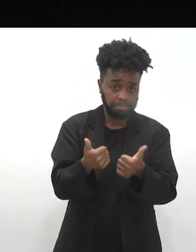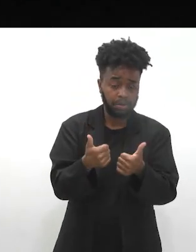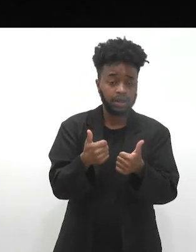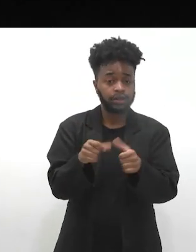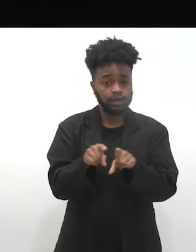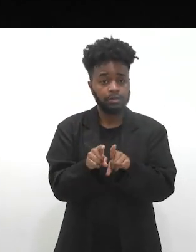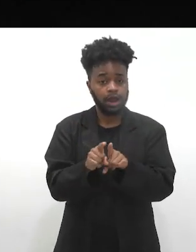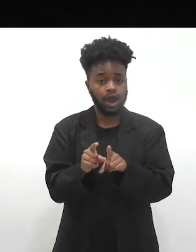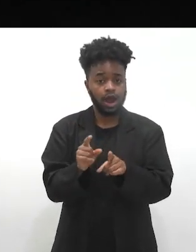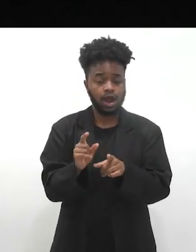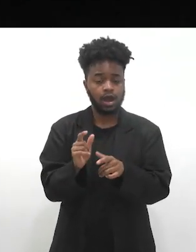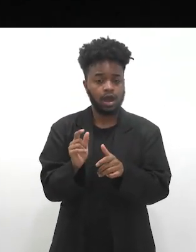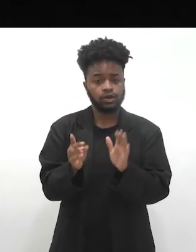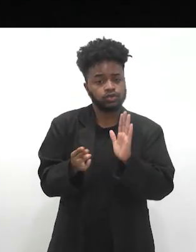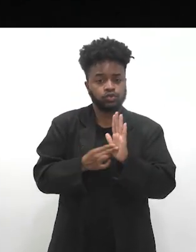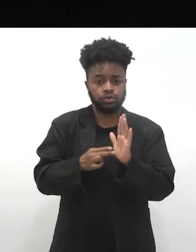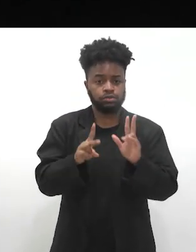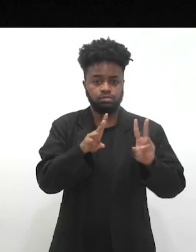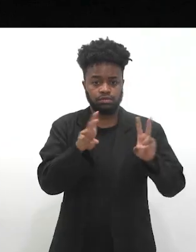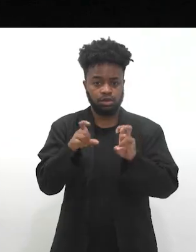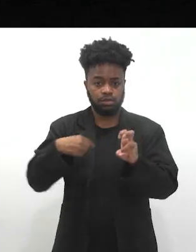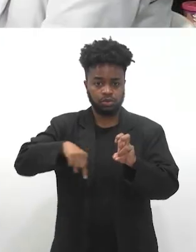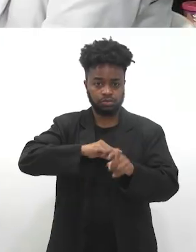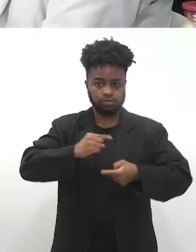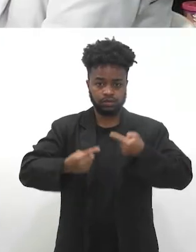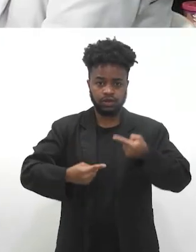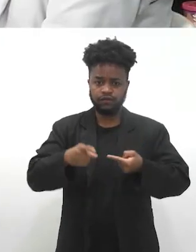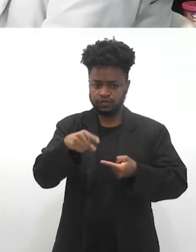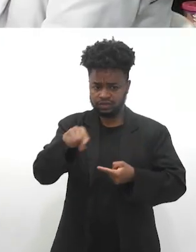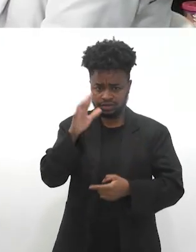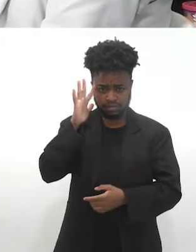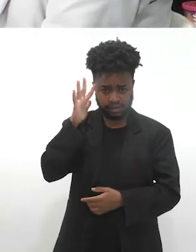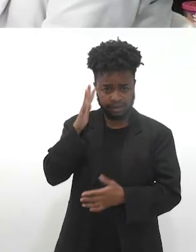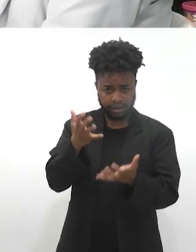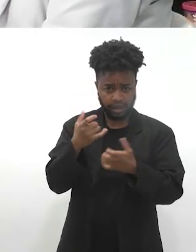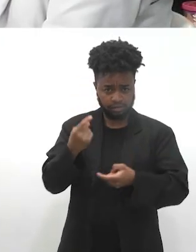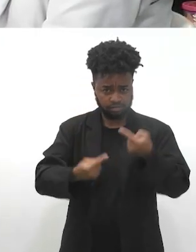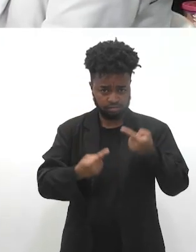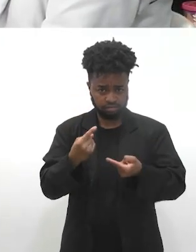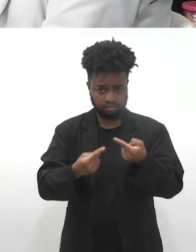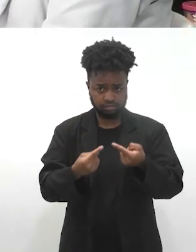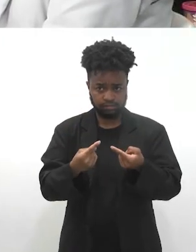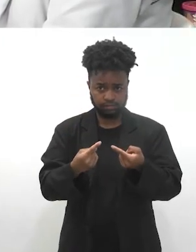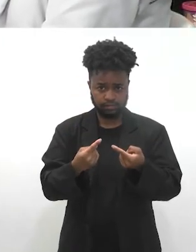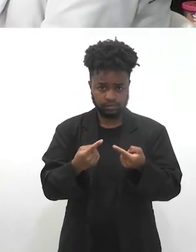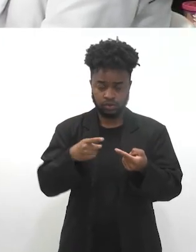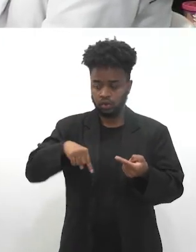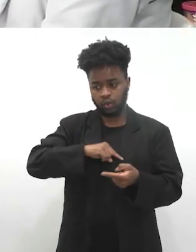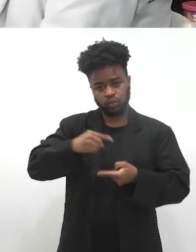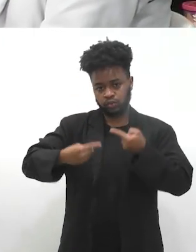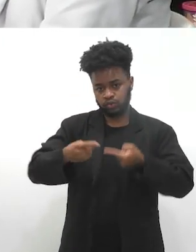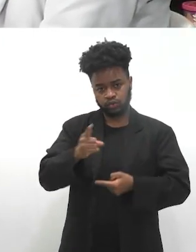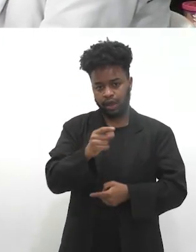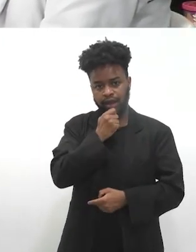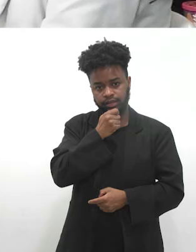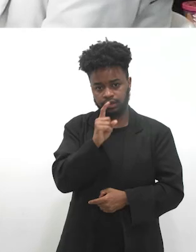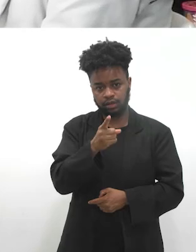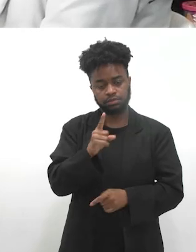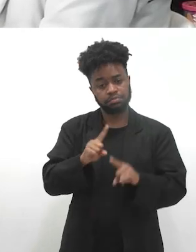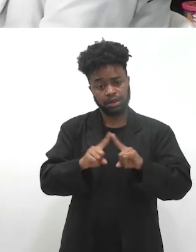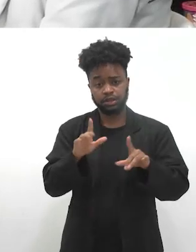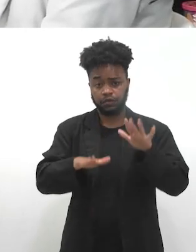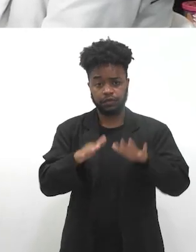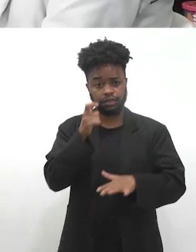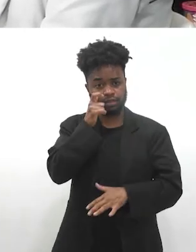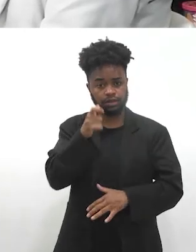até assumir a pauta que a gente vai colocar. Quer dizer, vocês estão planejando fazer debates com os candidatos, enfim? Ainda não discutimos isso, mas talvez